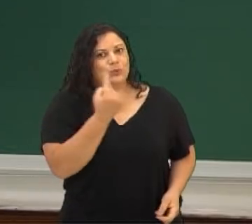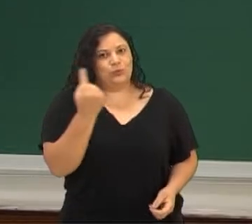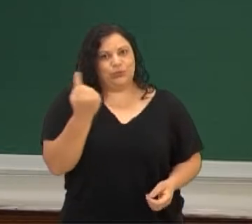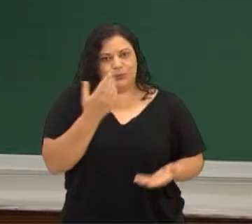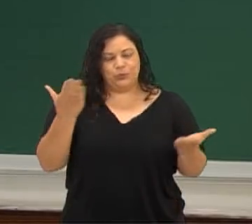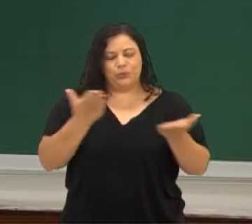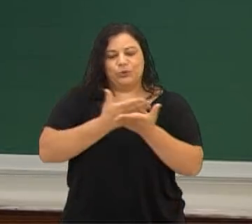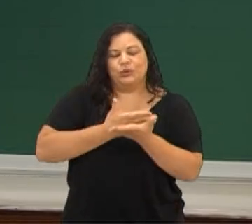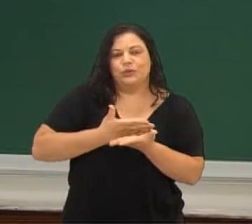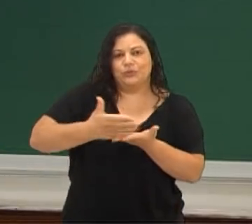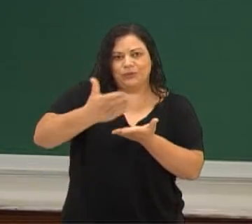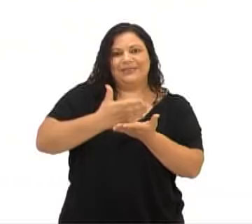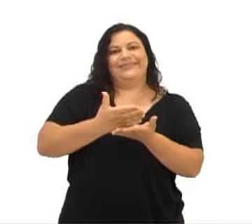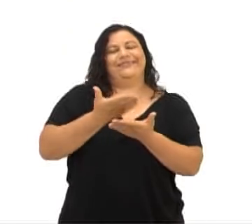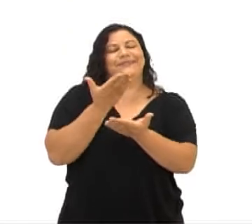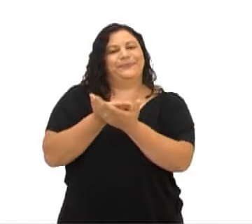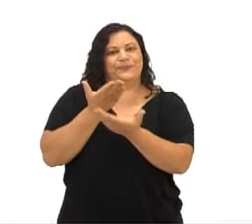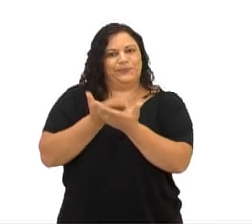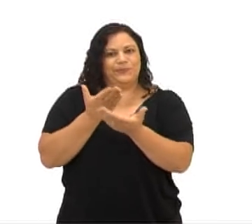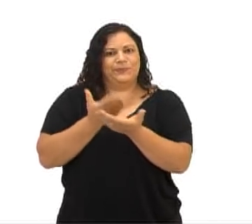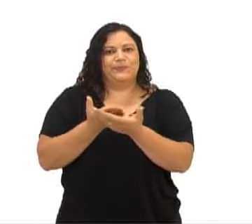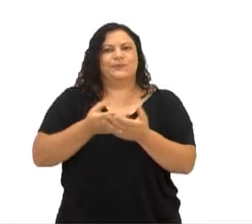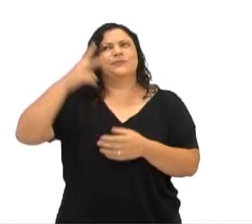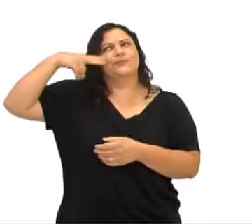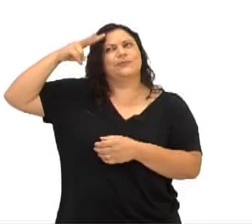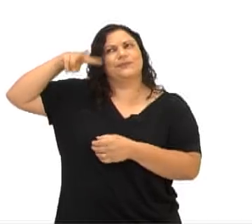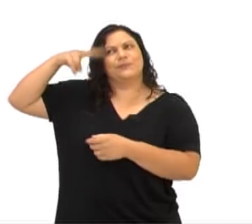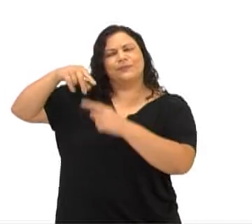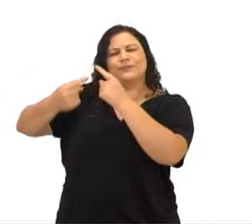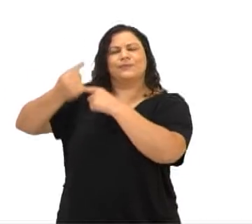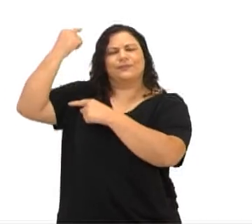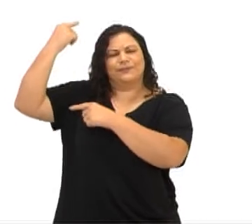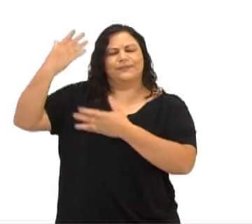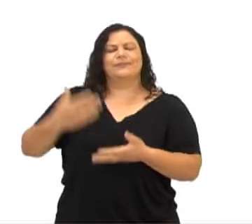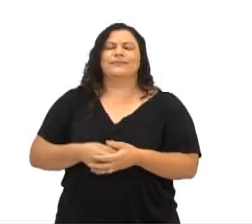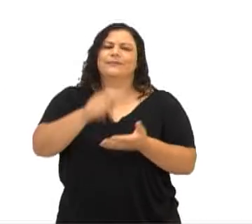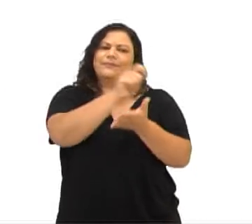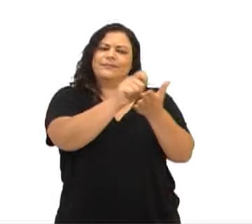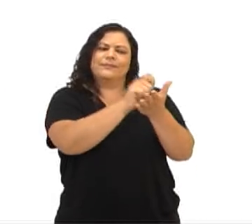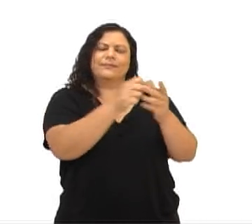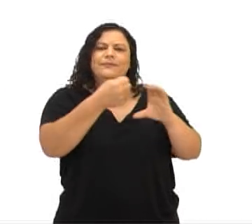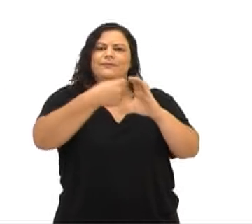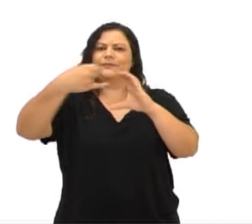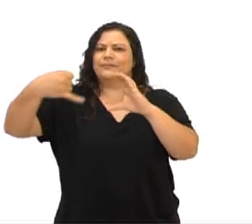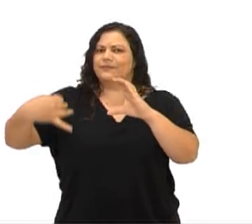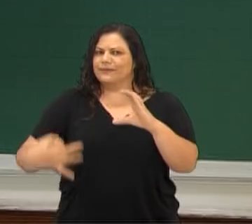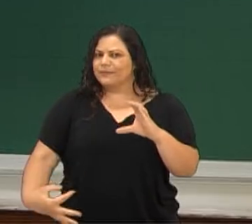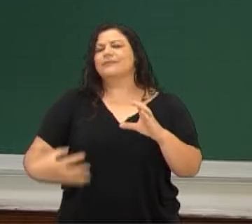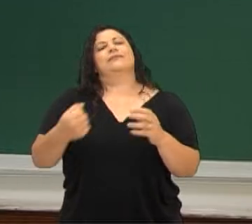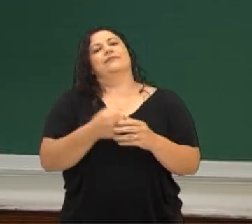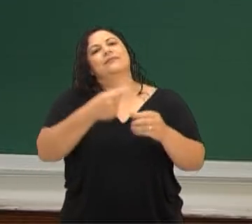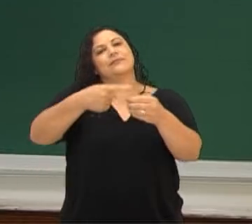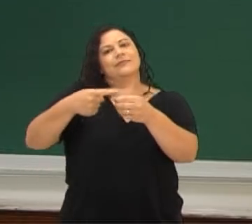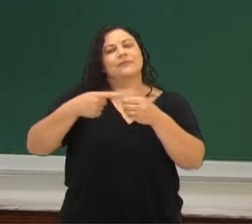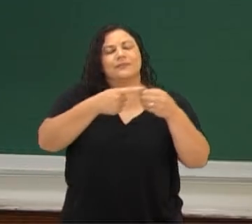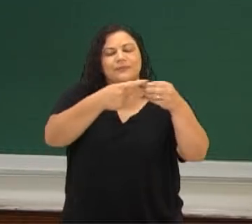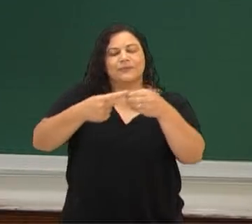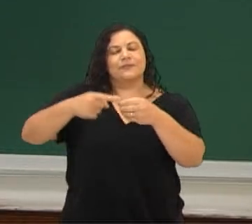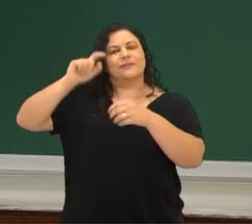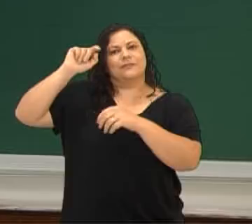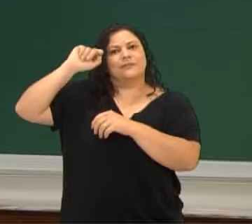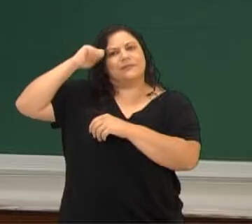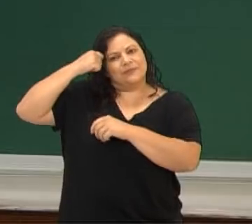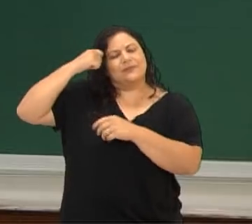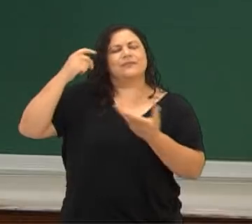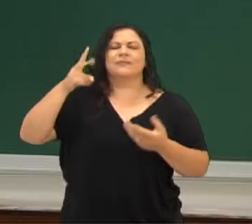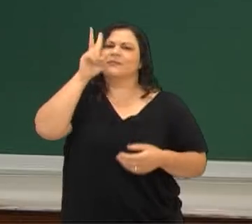exercício já no início da nossa aula, vamos refrescar nossa memória e escrever algumas características das cidades africanas.